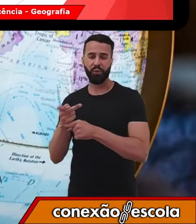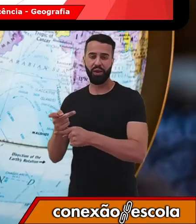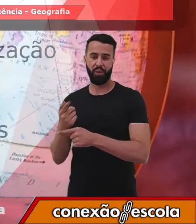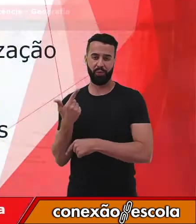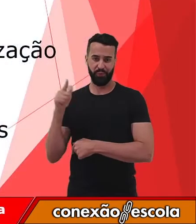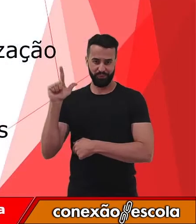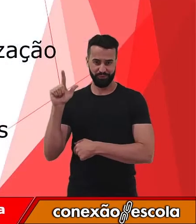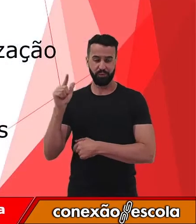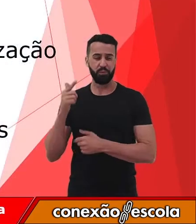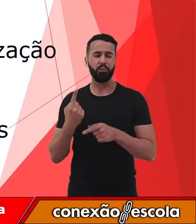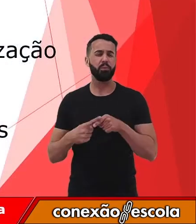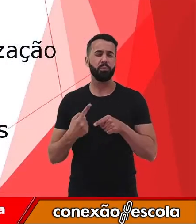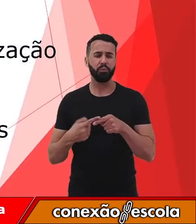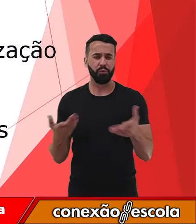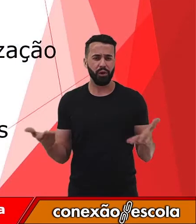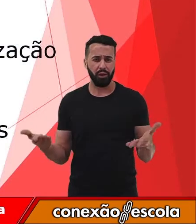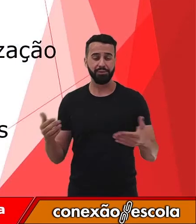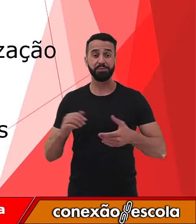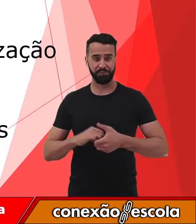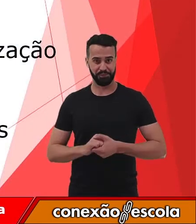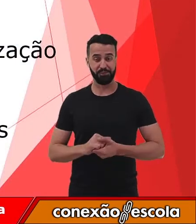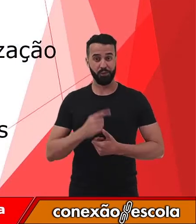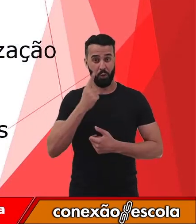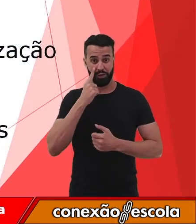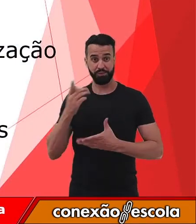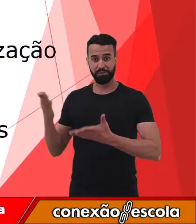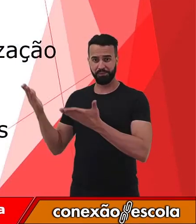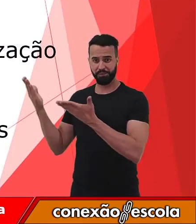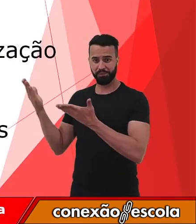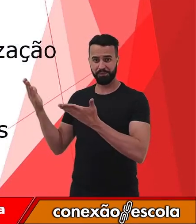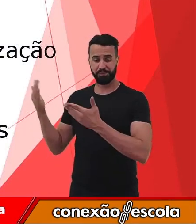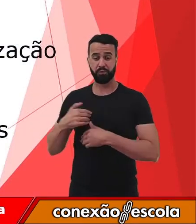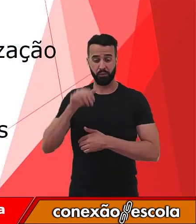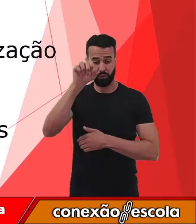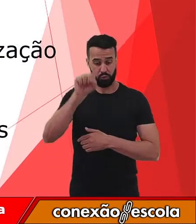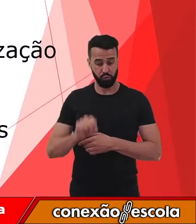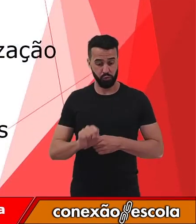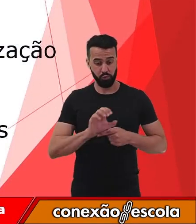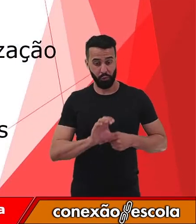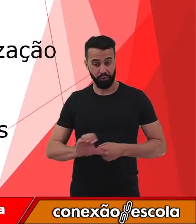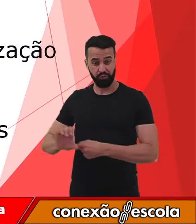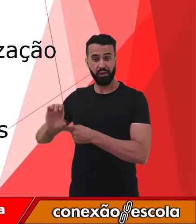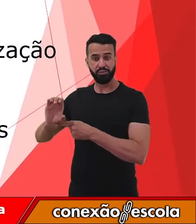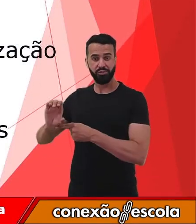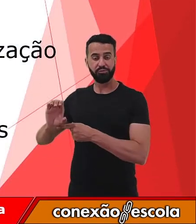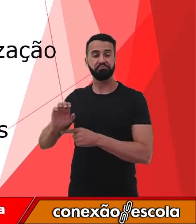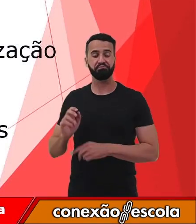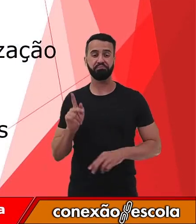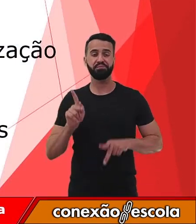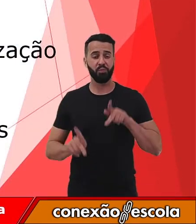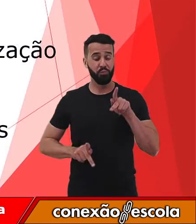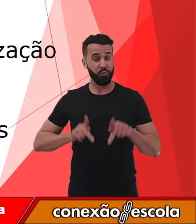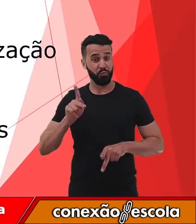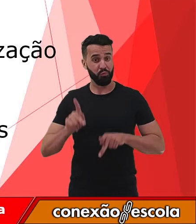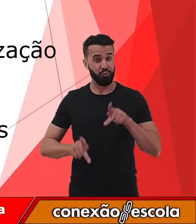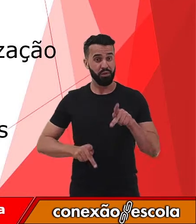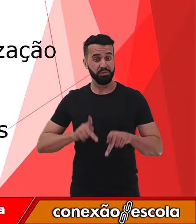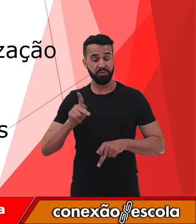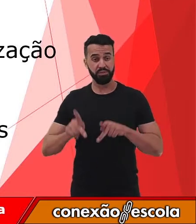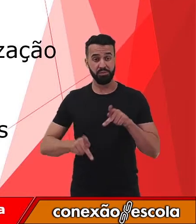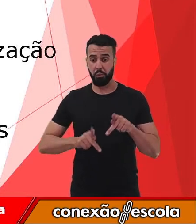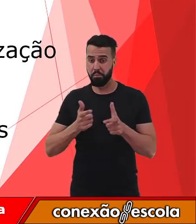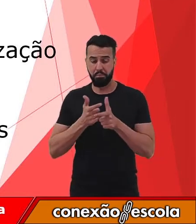brothers, só para você ter uma ideia, a região sudeste, como nós falamos, tem a maior população absoluta